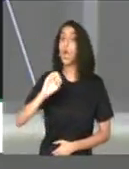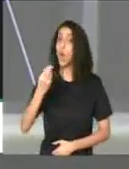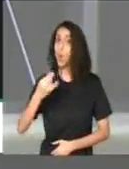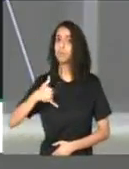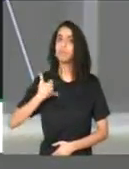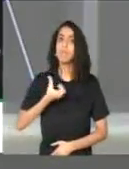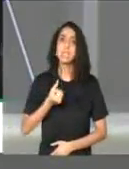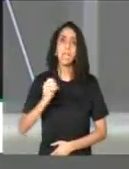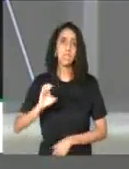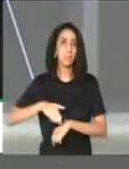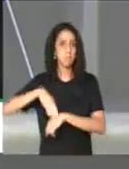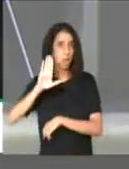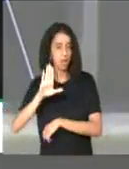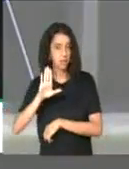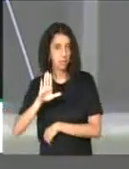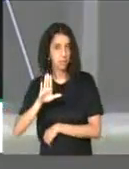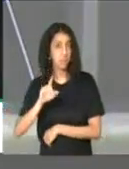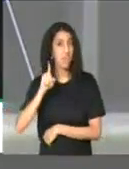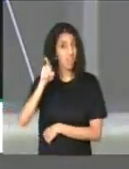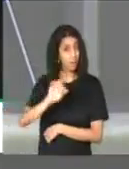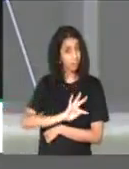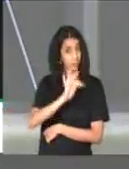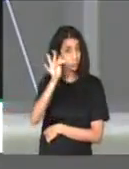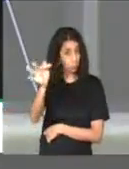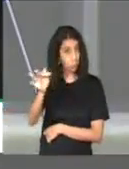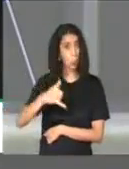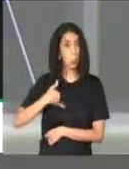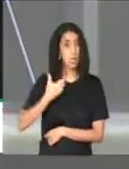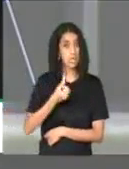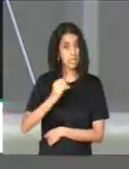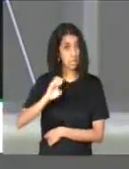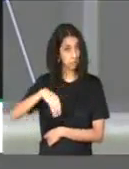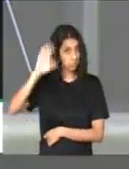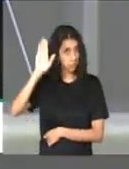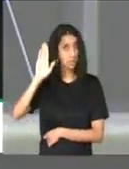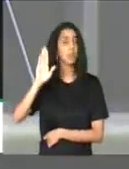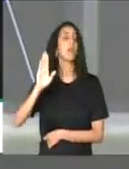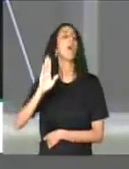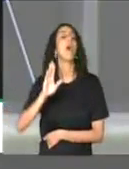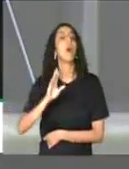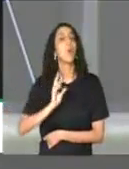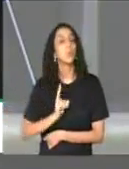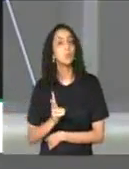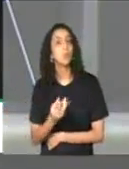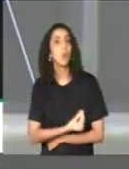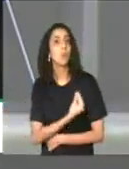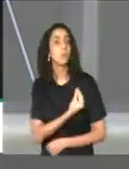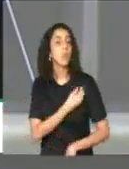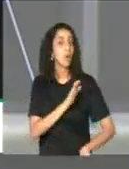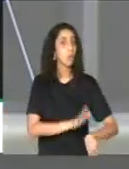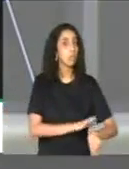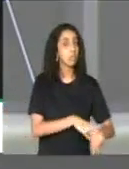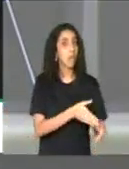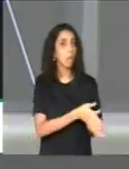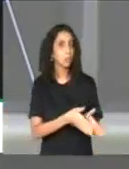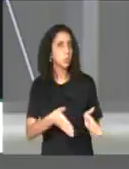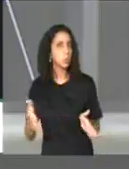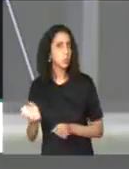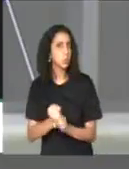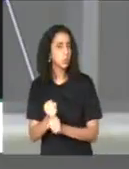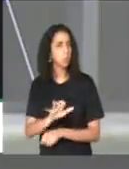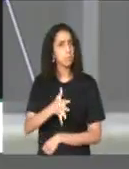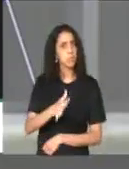mais. E quando chegarmos nisso, sexagenários, teremos ainda uma expectativa média de vida de pelo